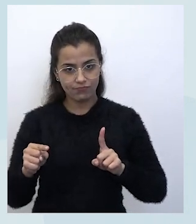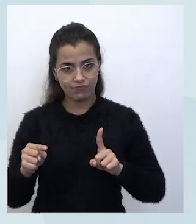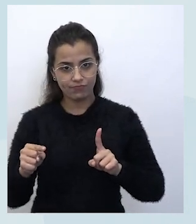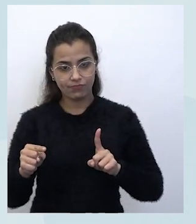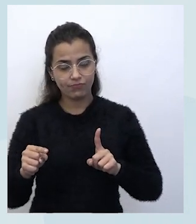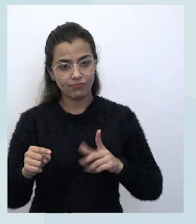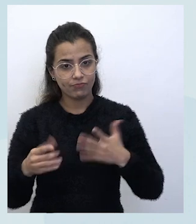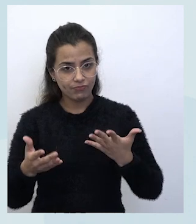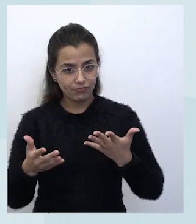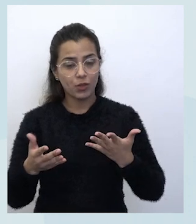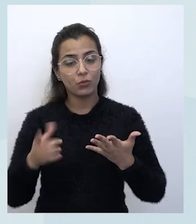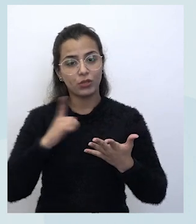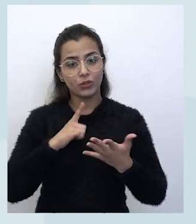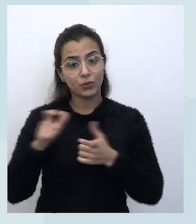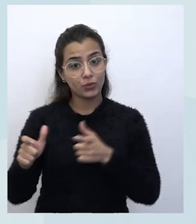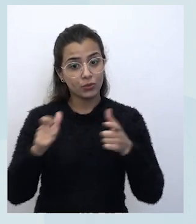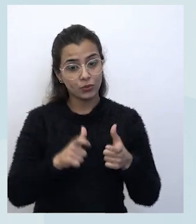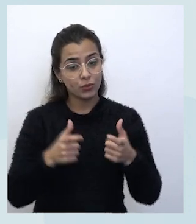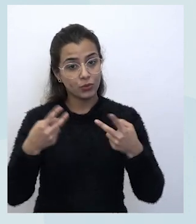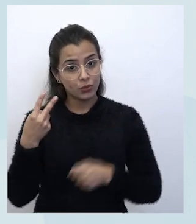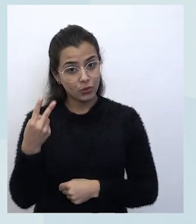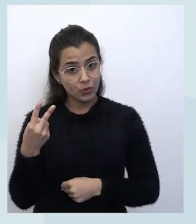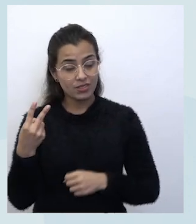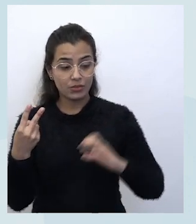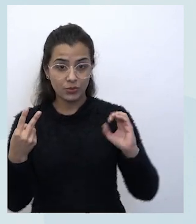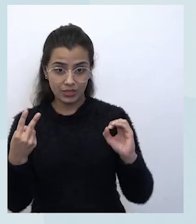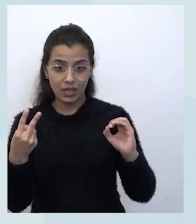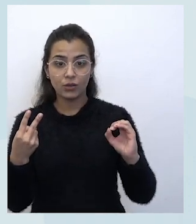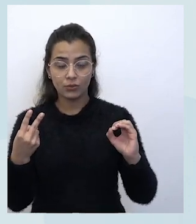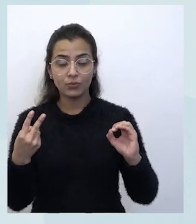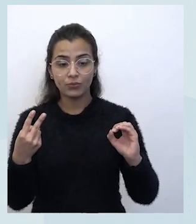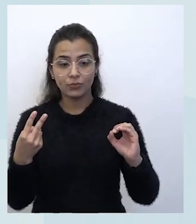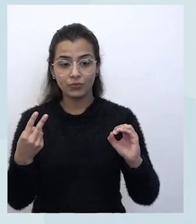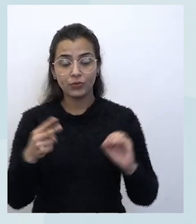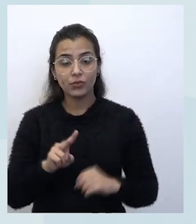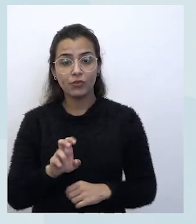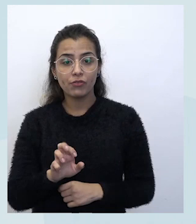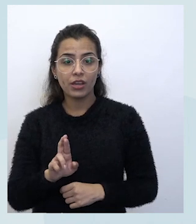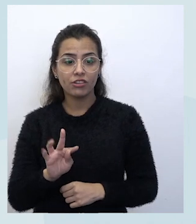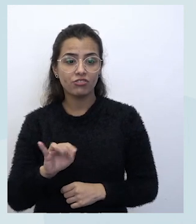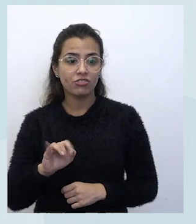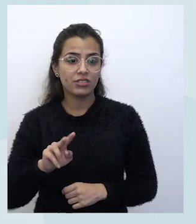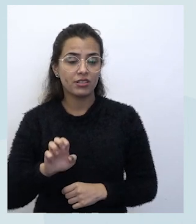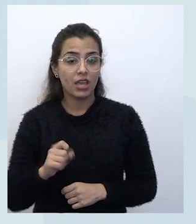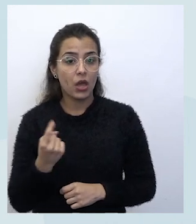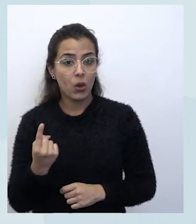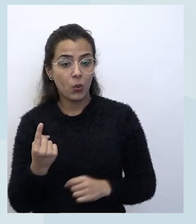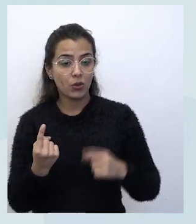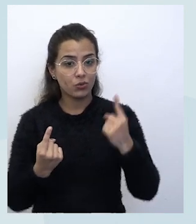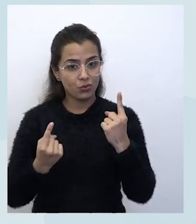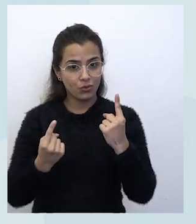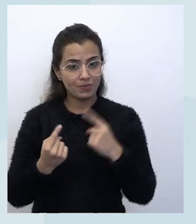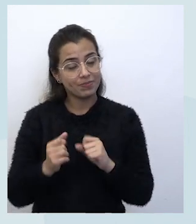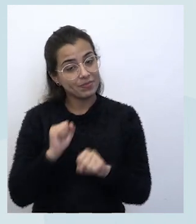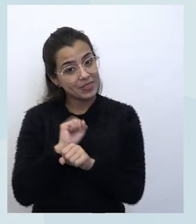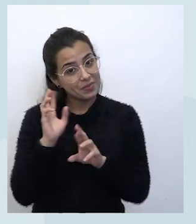X em dois lugares, no 0 e no 2. Essas são as raízes. E o vértice é o 1 e 1. Espero que vocês tenham entendido o assunto de